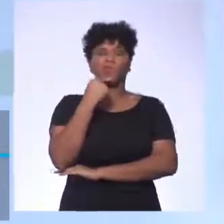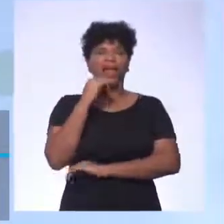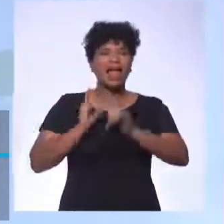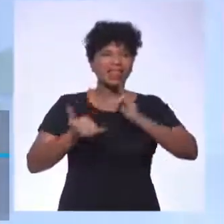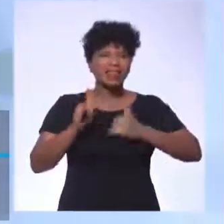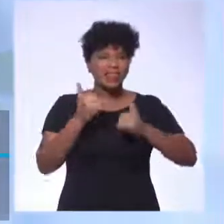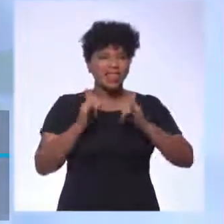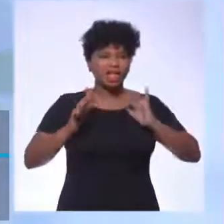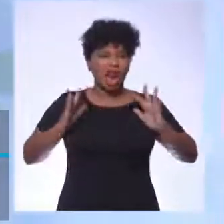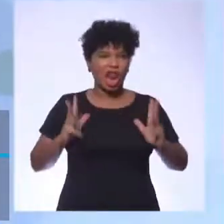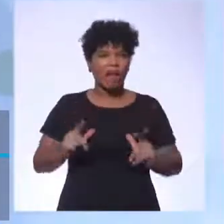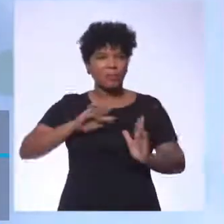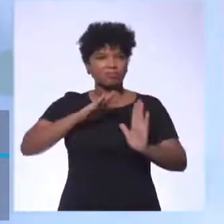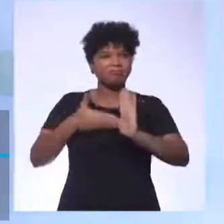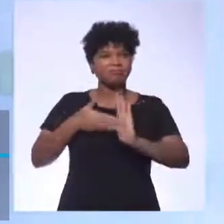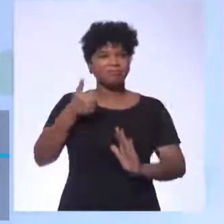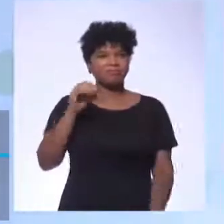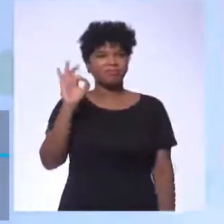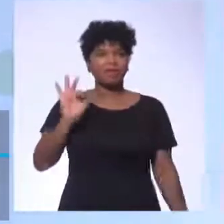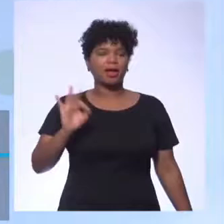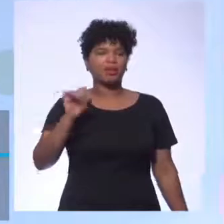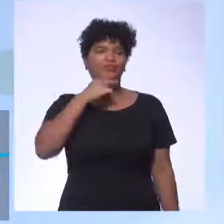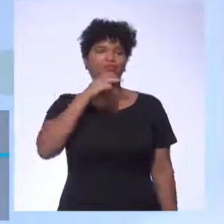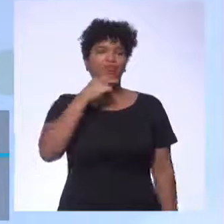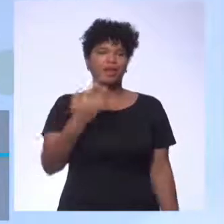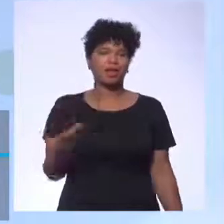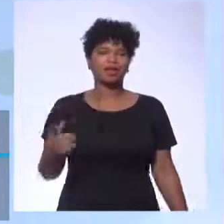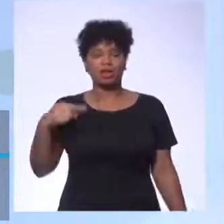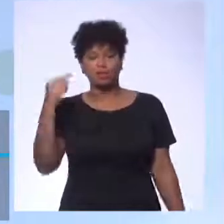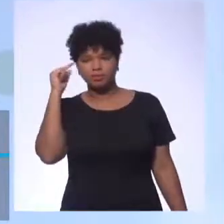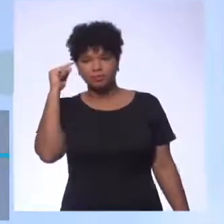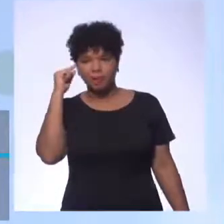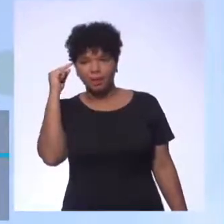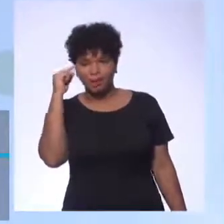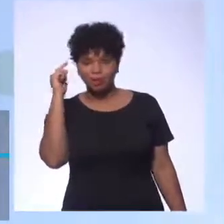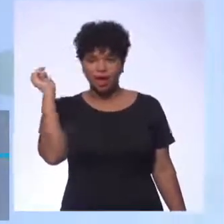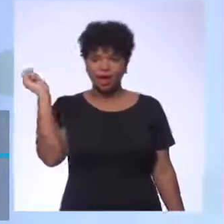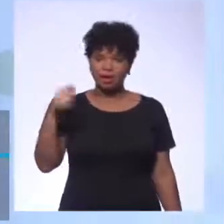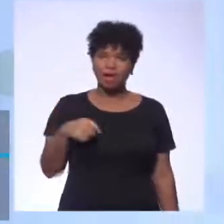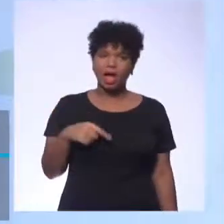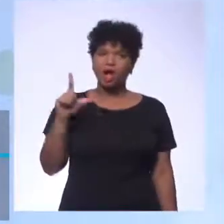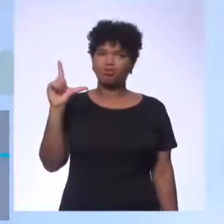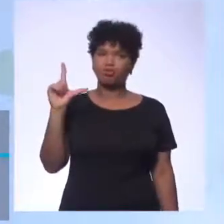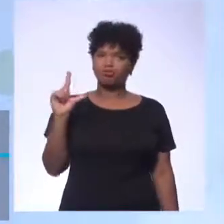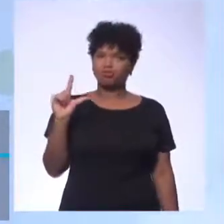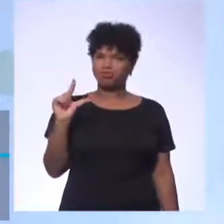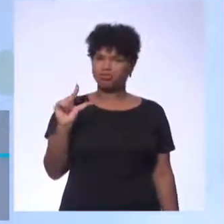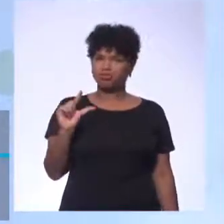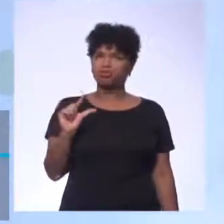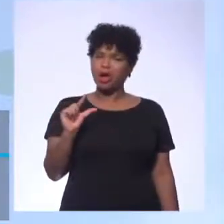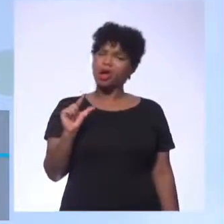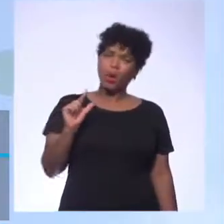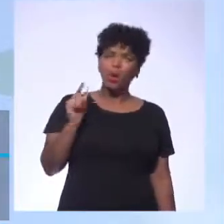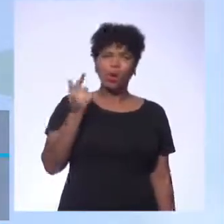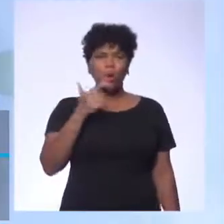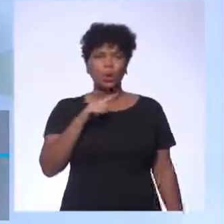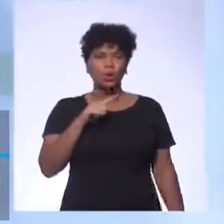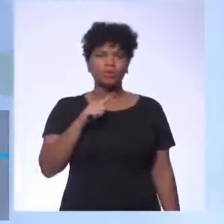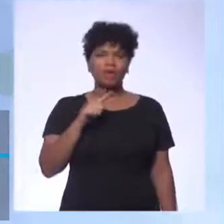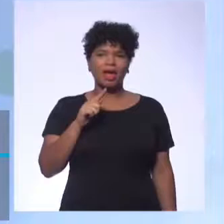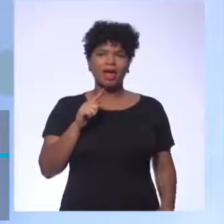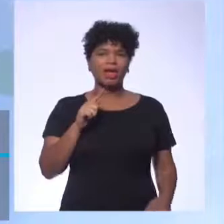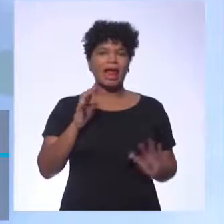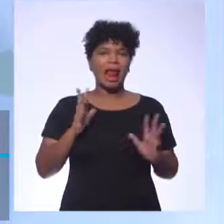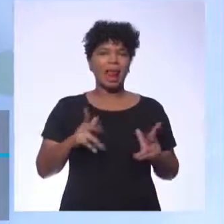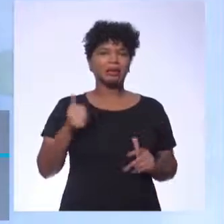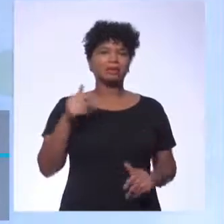gente fala que é energia limpa, mas na verdade acaba sendo a energia menos suja. É lógico que é melhor eu ter energia eólica do que